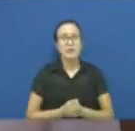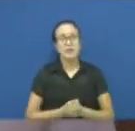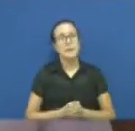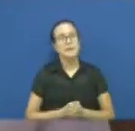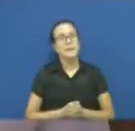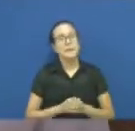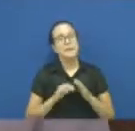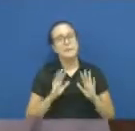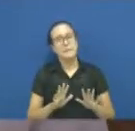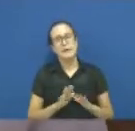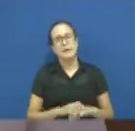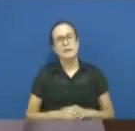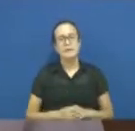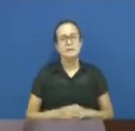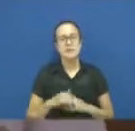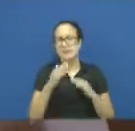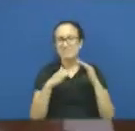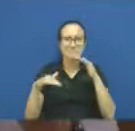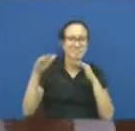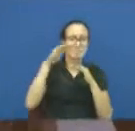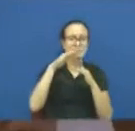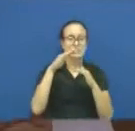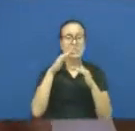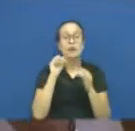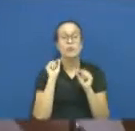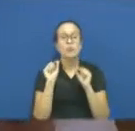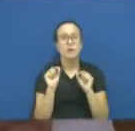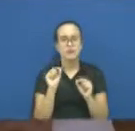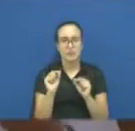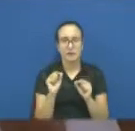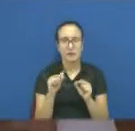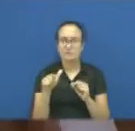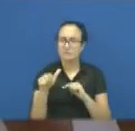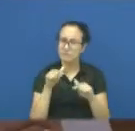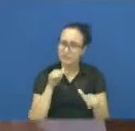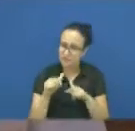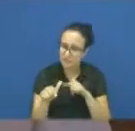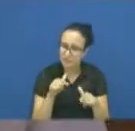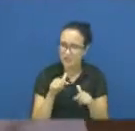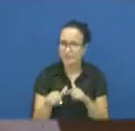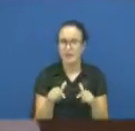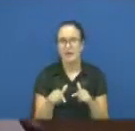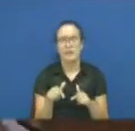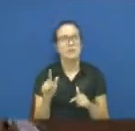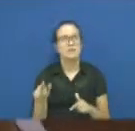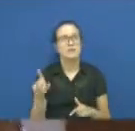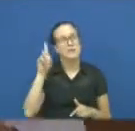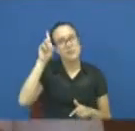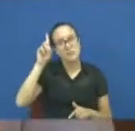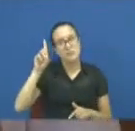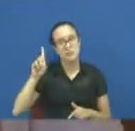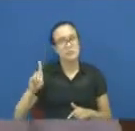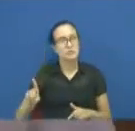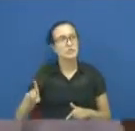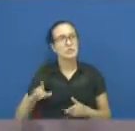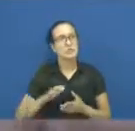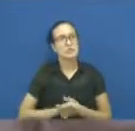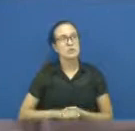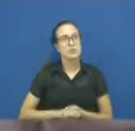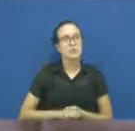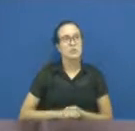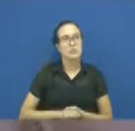disso que nós estamos discutindo aqui, é justamente o trabalho feito pela diretoria. A Unimed,